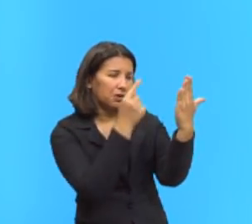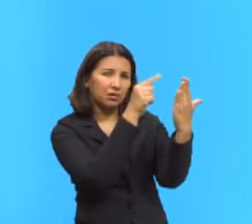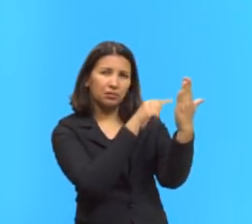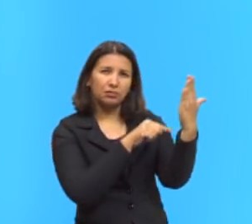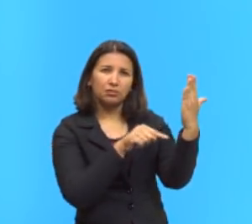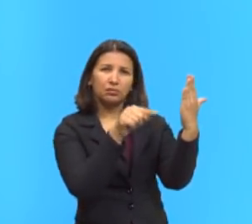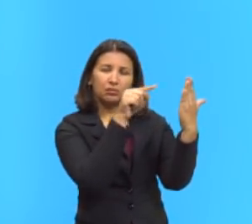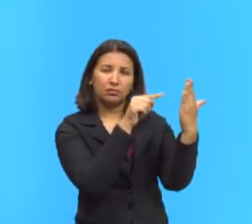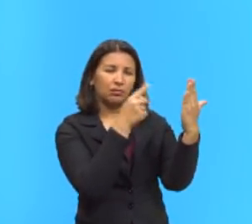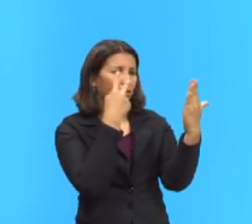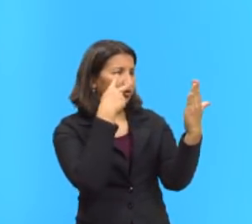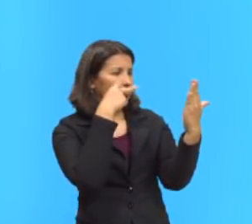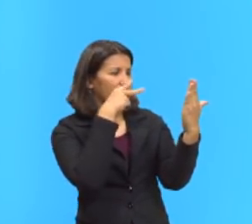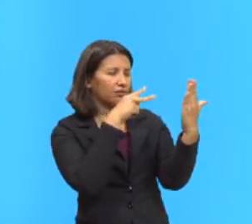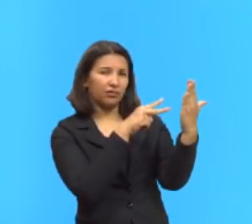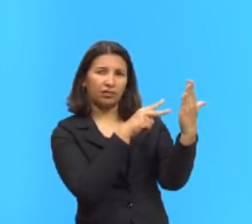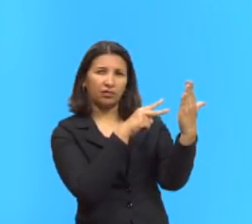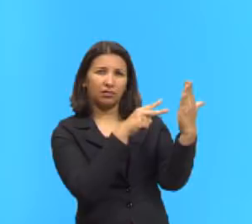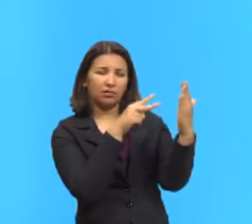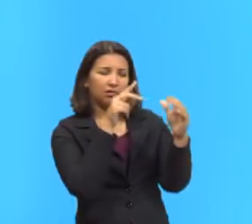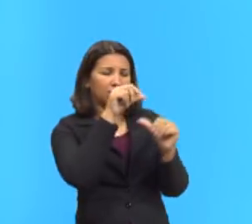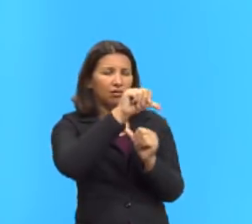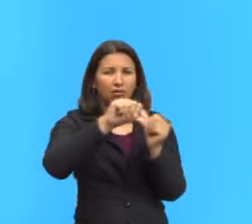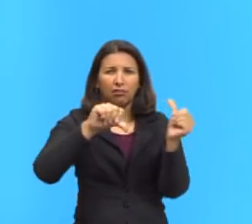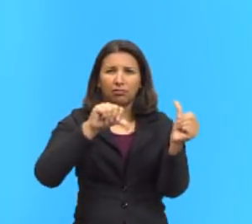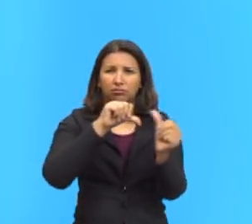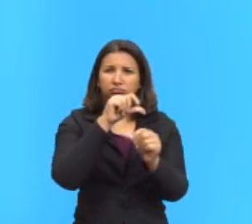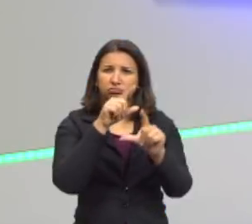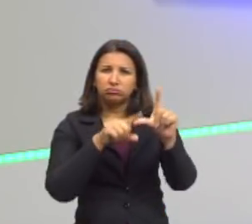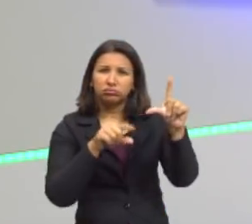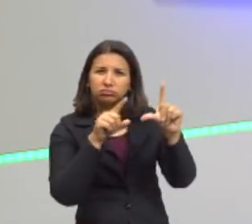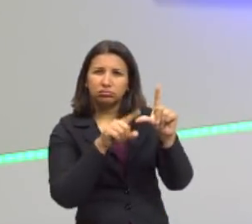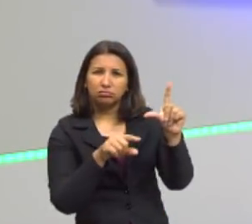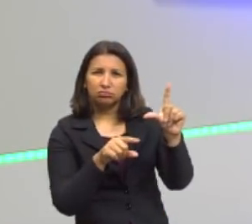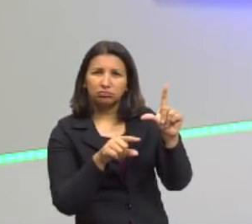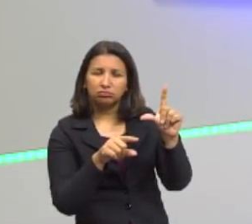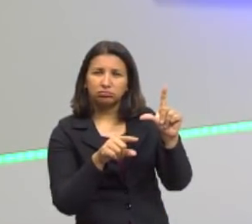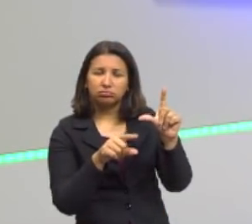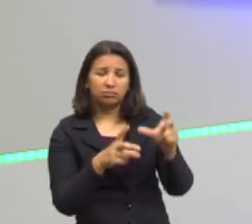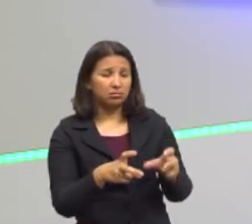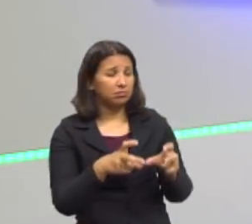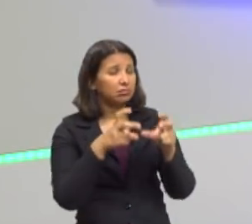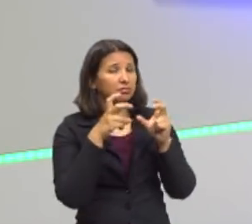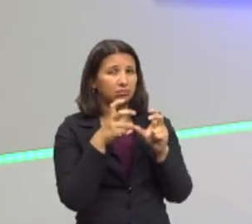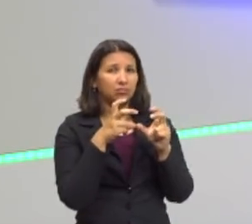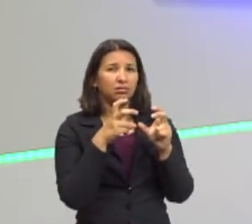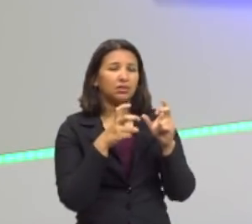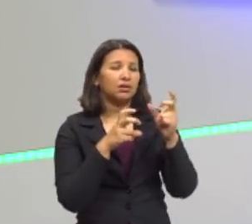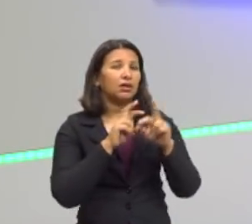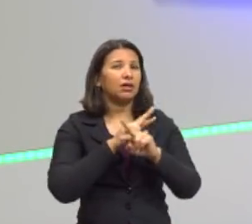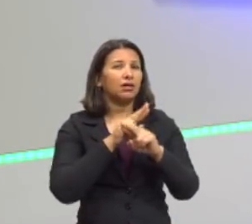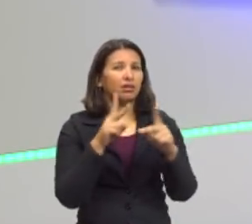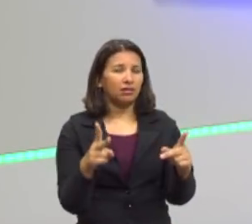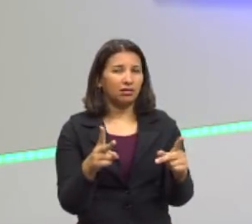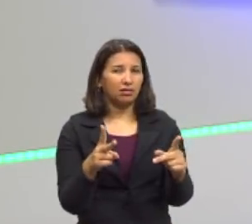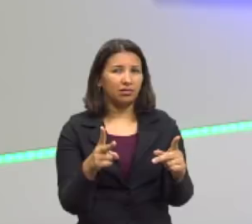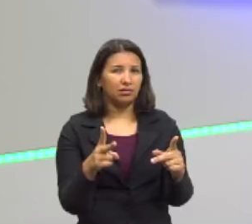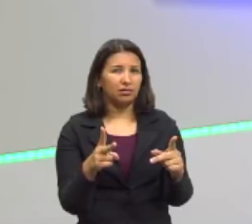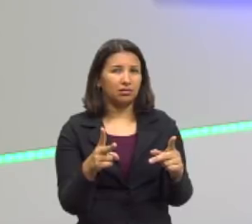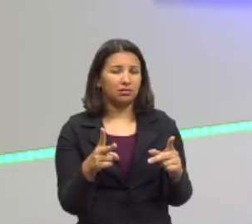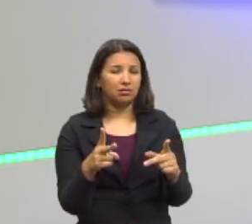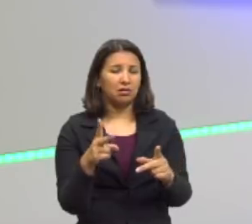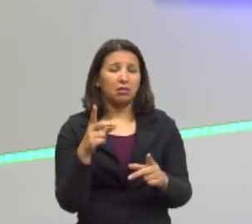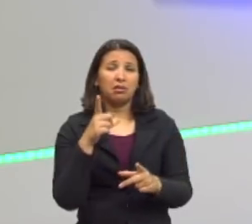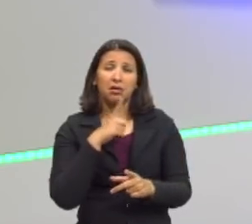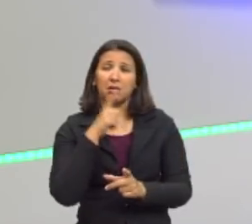escrito ao contrário. Então, se você perceber, começar a olhar se no espelho, vocês vão ver, vão notar essa diferença, certo? Então, tem gente que nem se